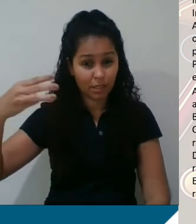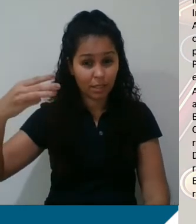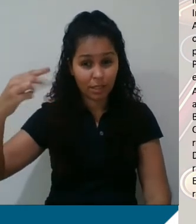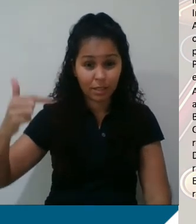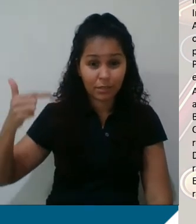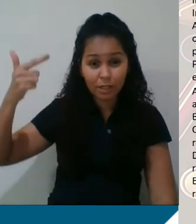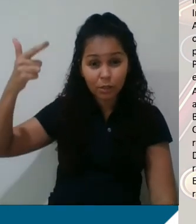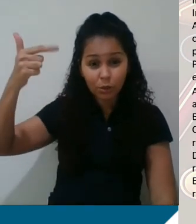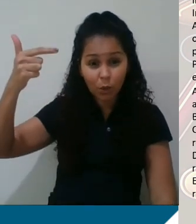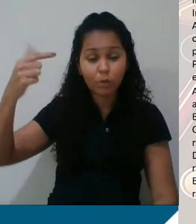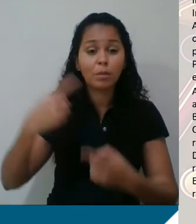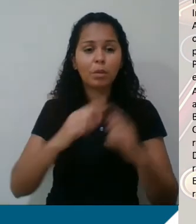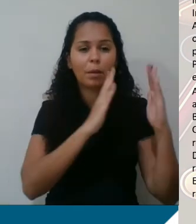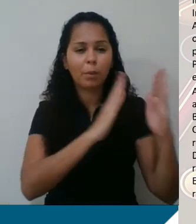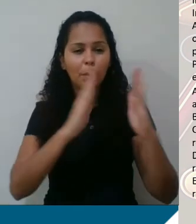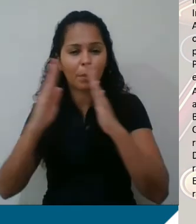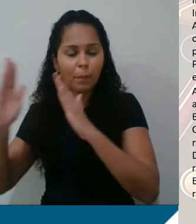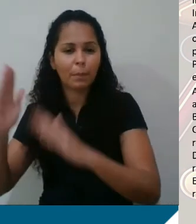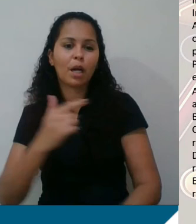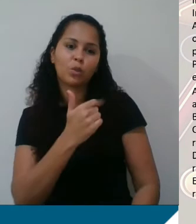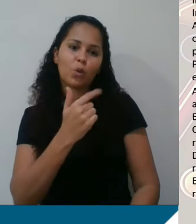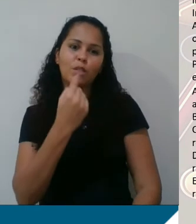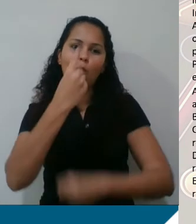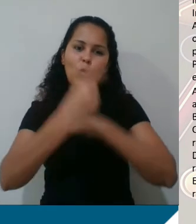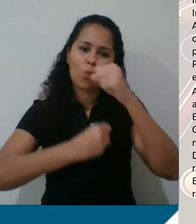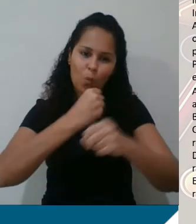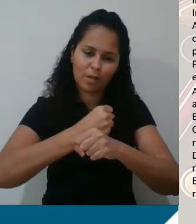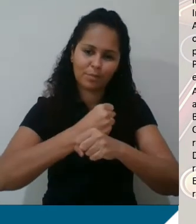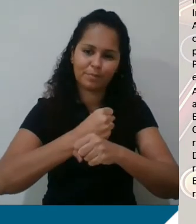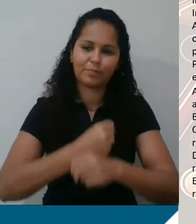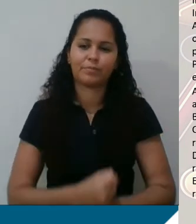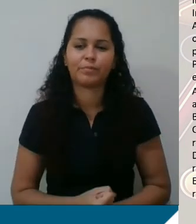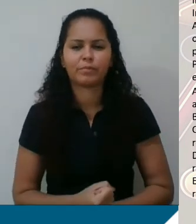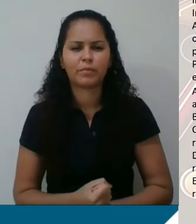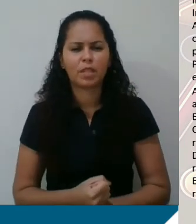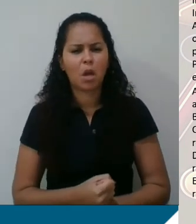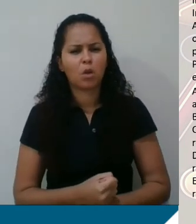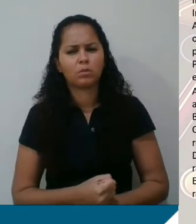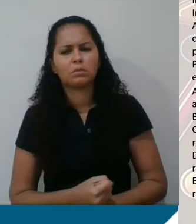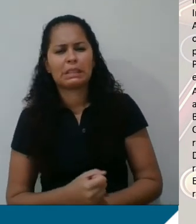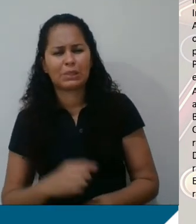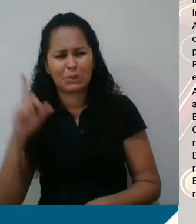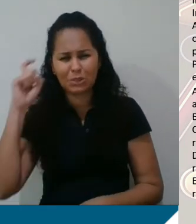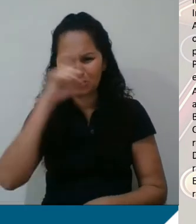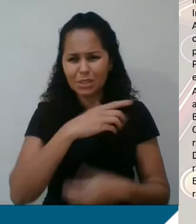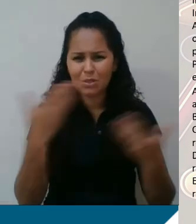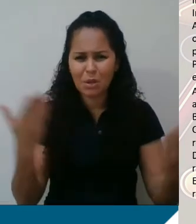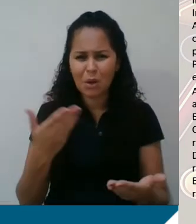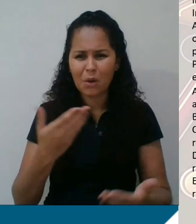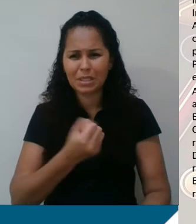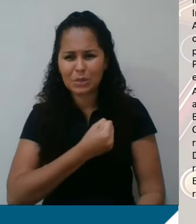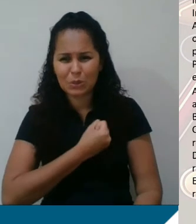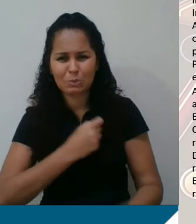acrescenta, eleva isso a 12, porque são 12 períodos, 1 ano. Bem, quanto é 1,03 elevado a 12? É uma conta tanto